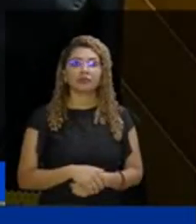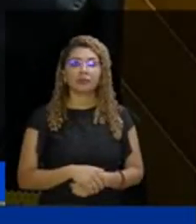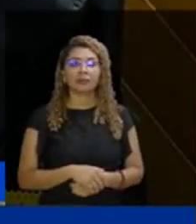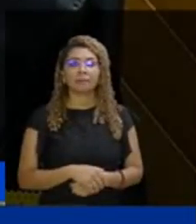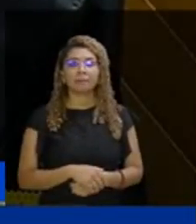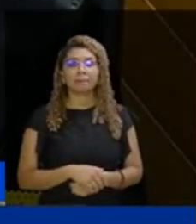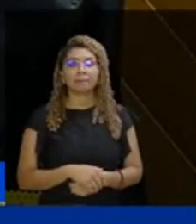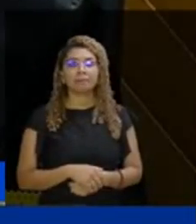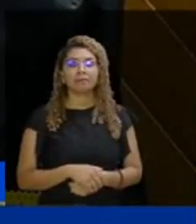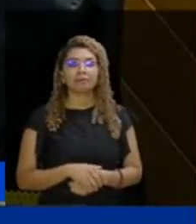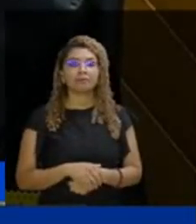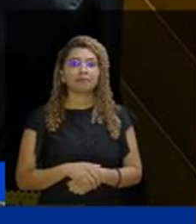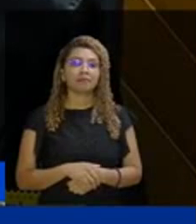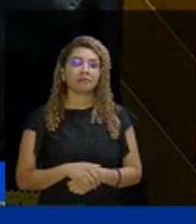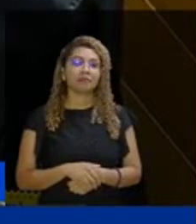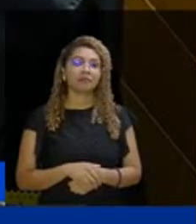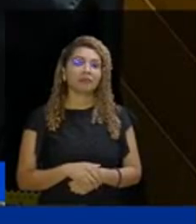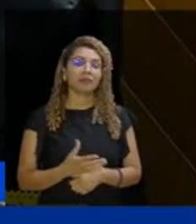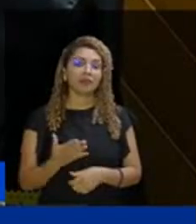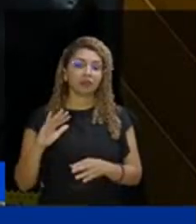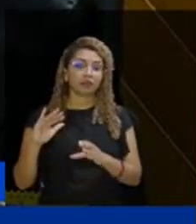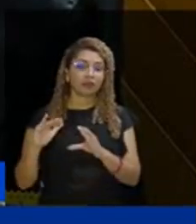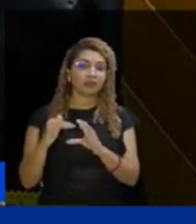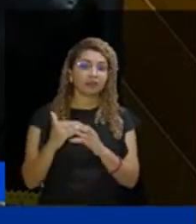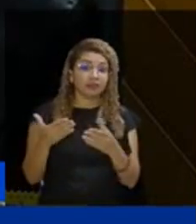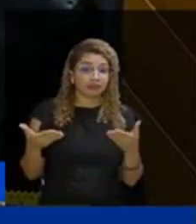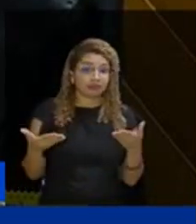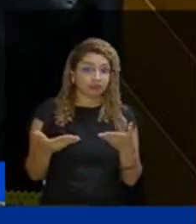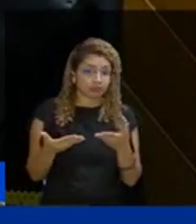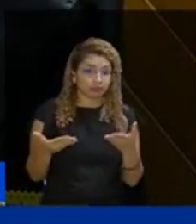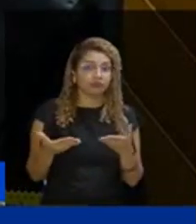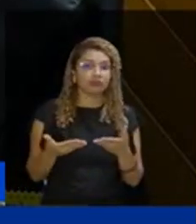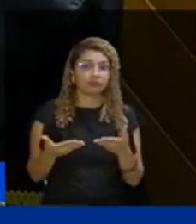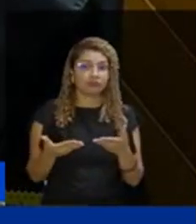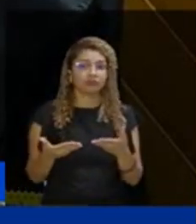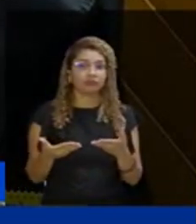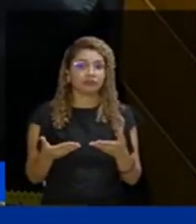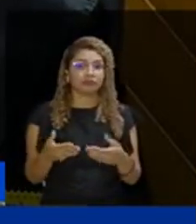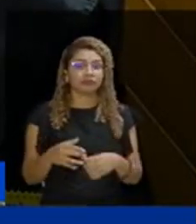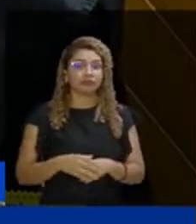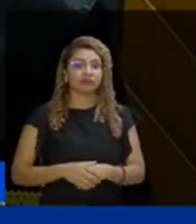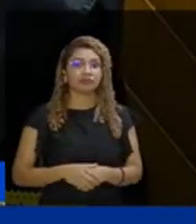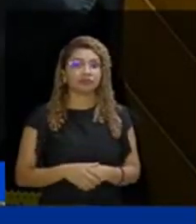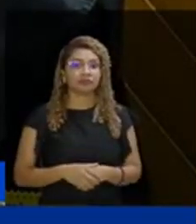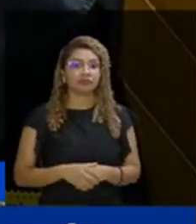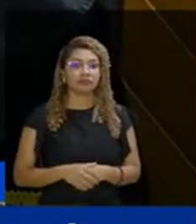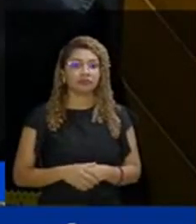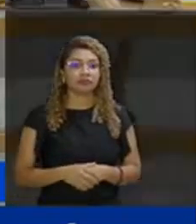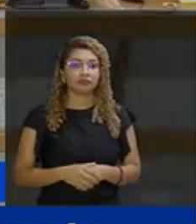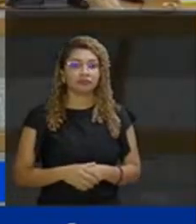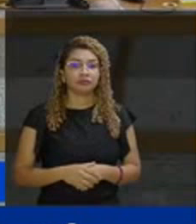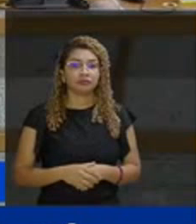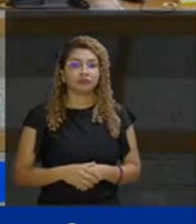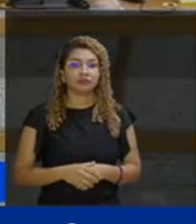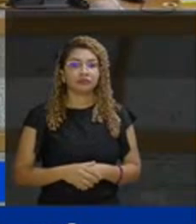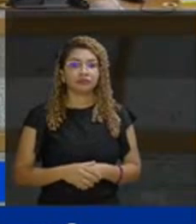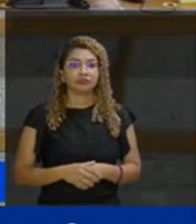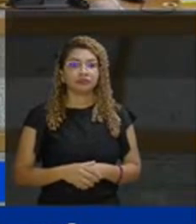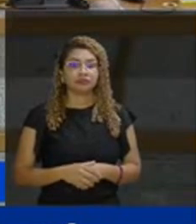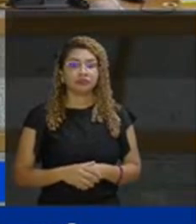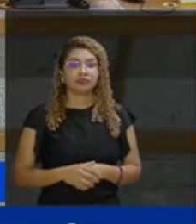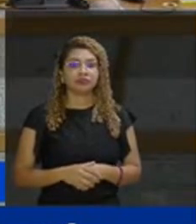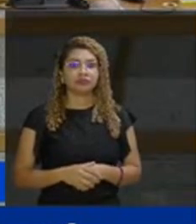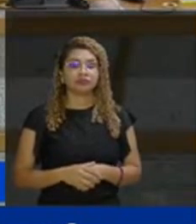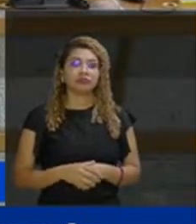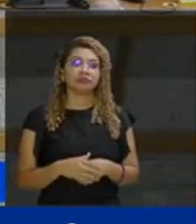Foco no desembargador, perdão, no juiz Carlos Fernandes. Né? Ok. Então, Excelência, como Vossa